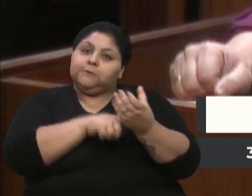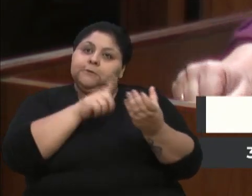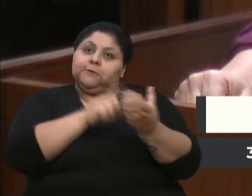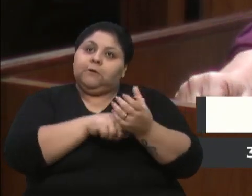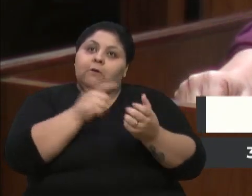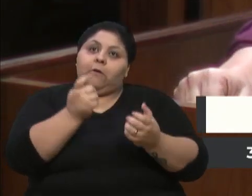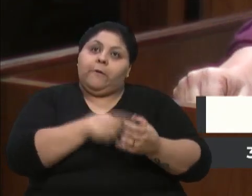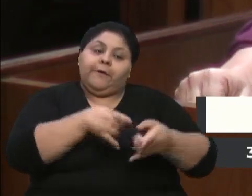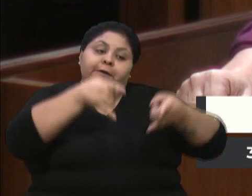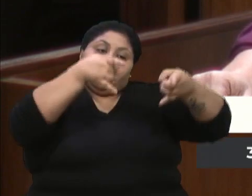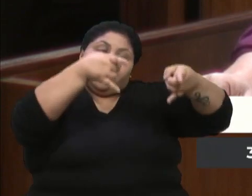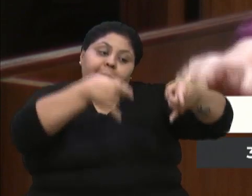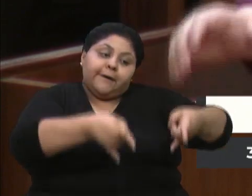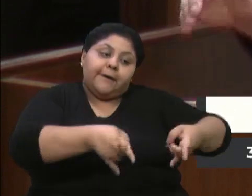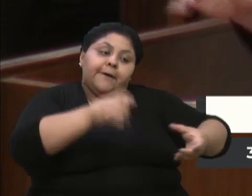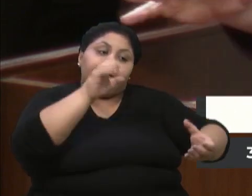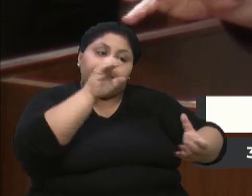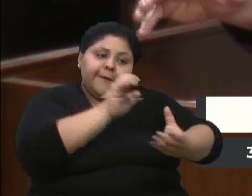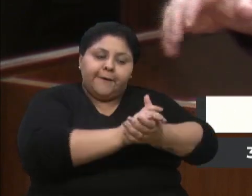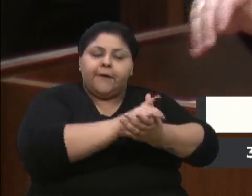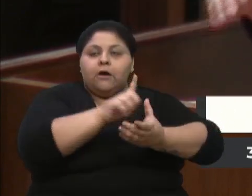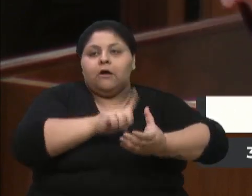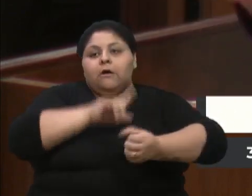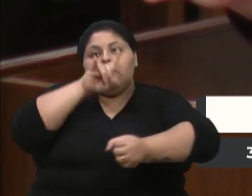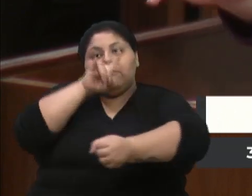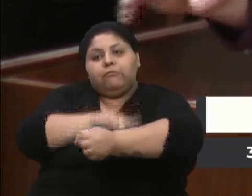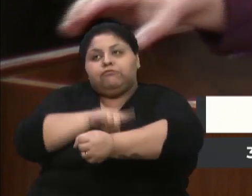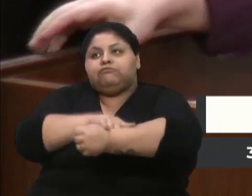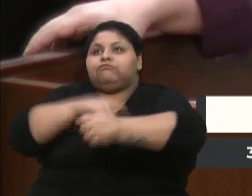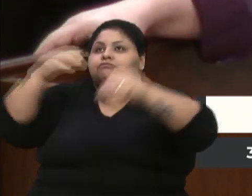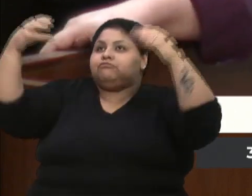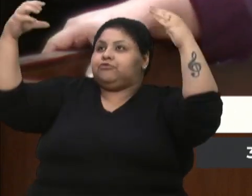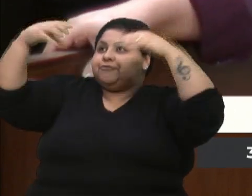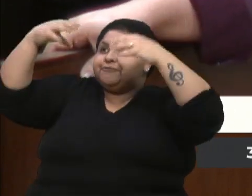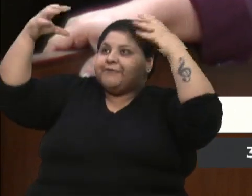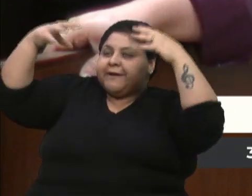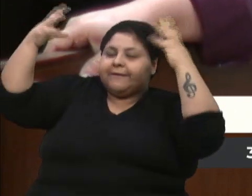casal, vereadora Tati. Tem que ter banheira, tem que ter chuveiro.